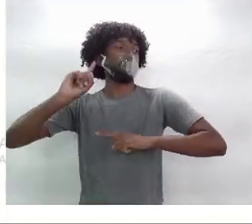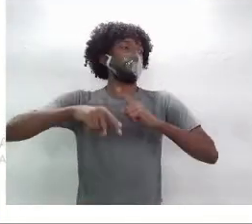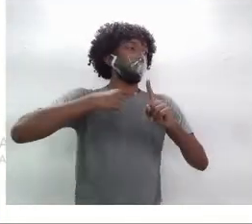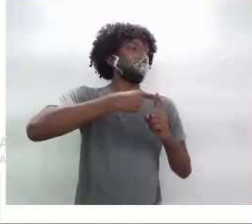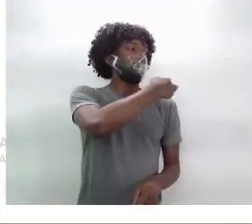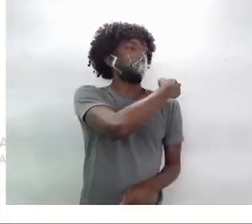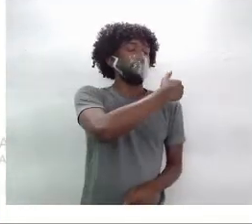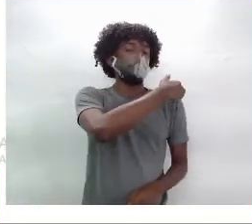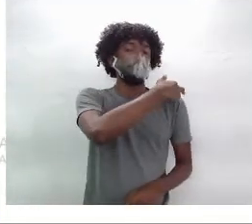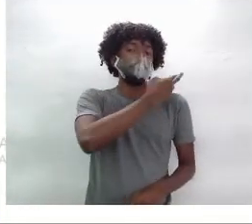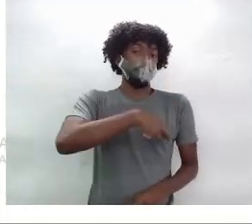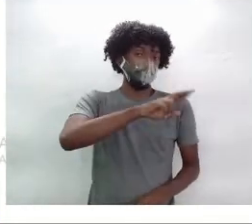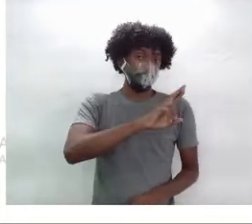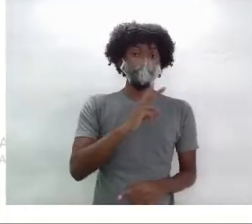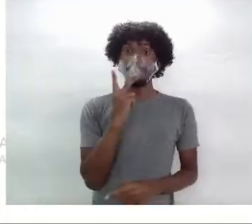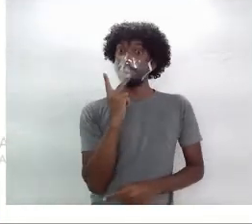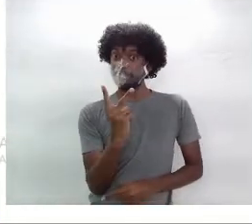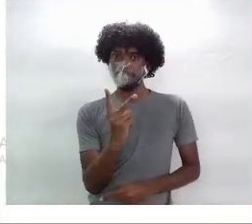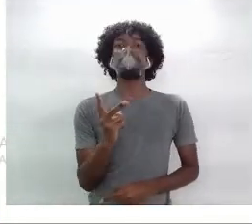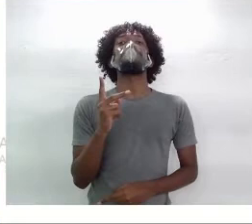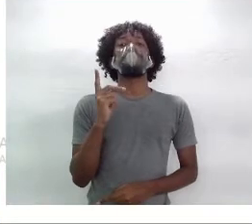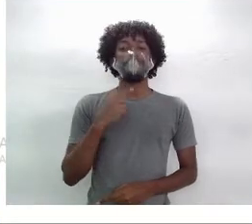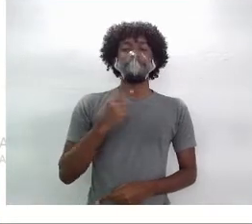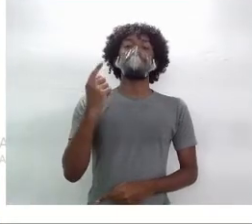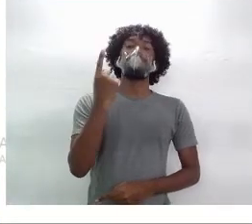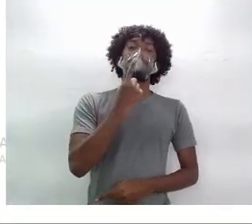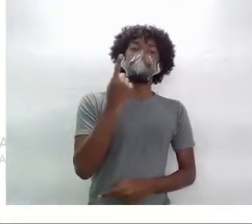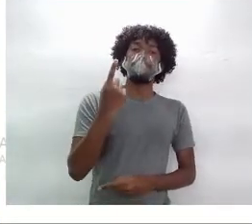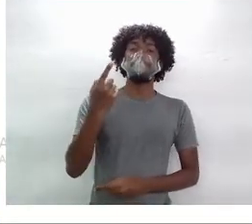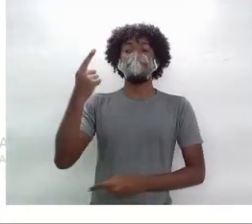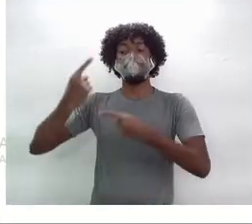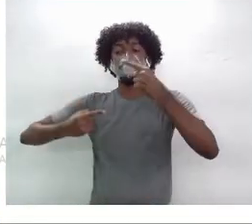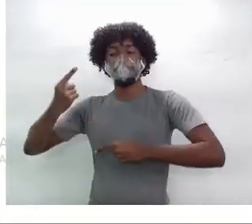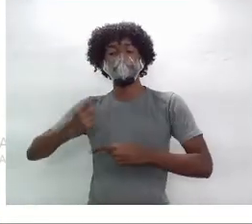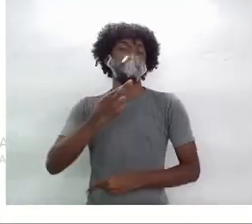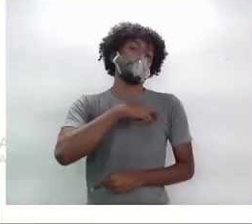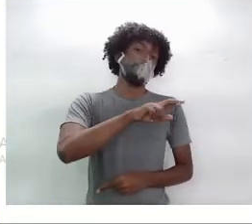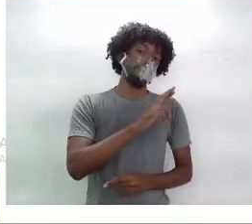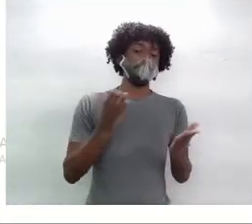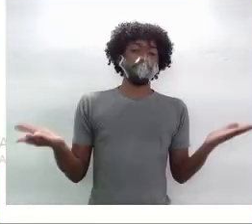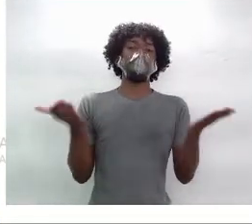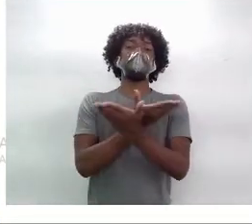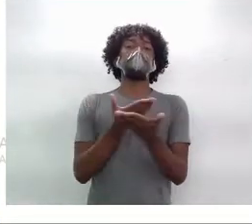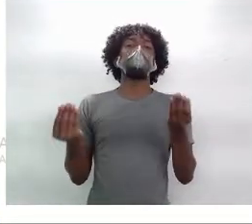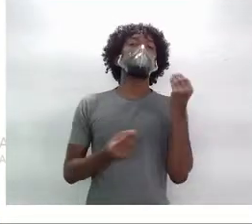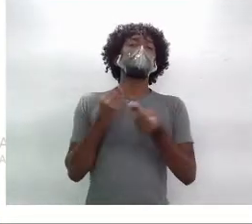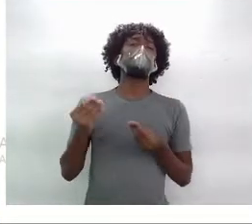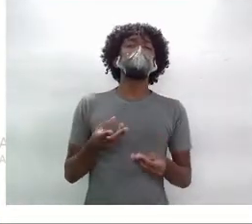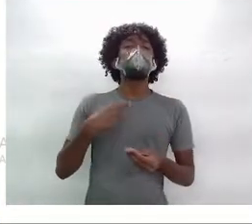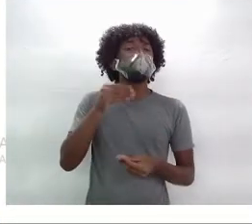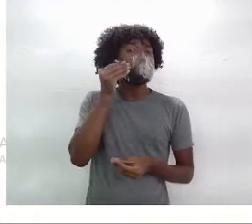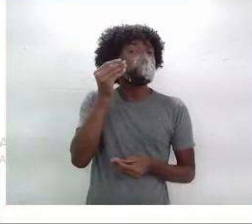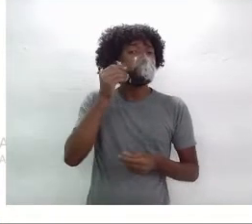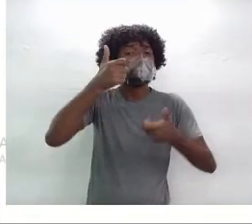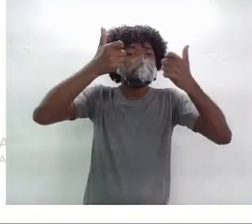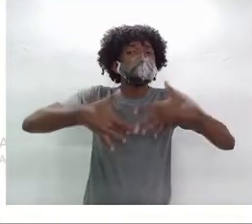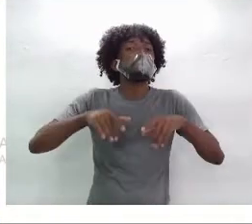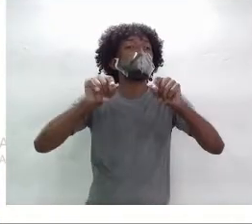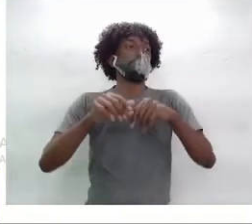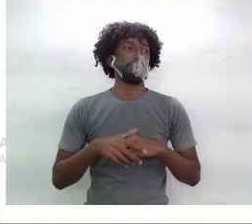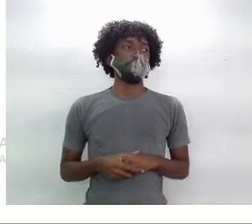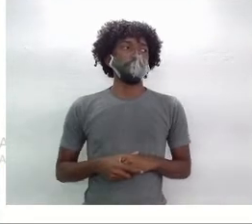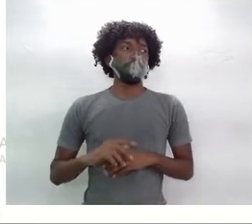religião 2. Foi o 2º encontro nosso sobre política e religião. O que será que nós observamos nele?